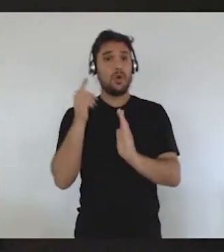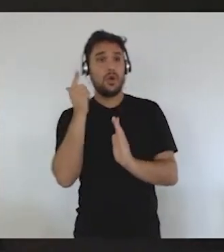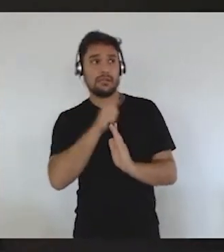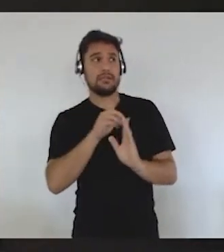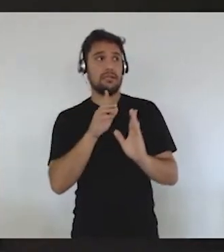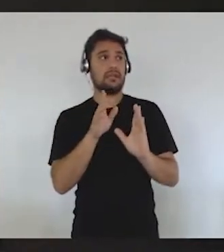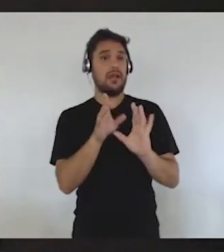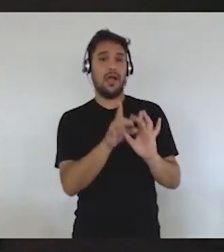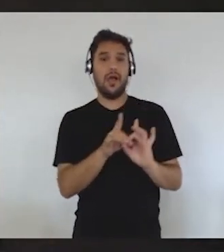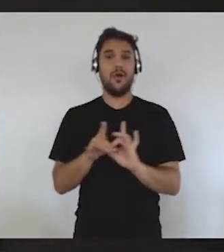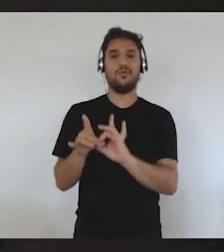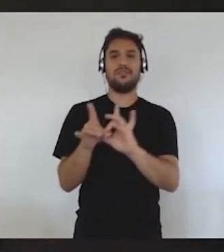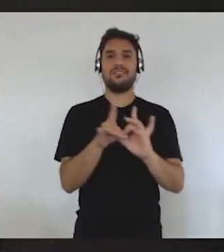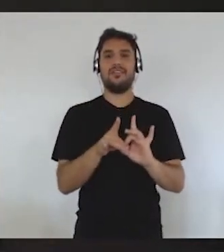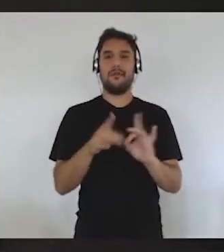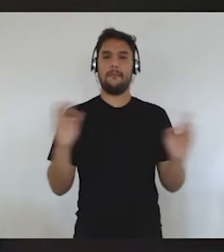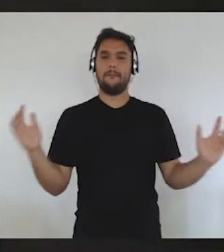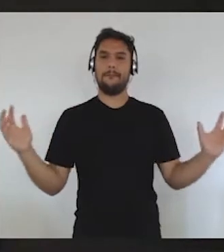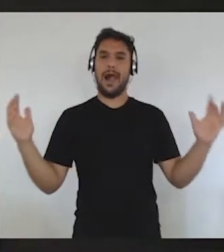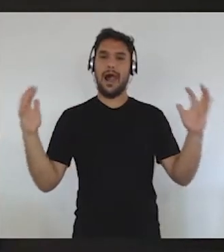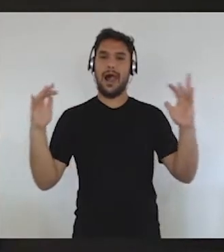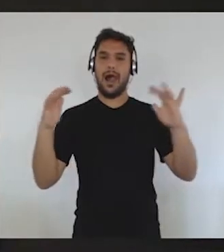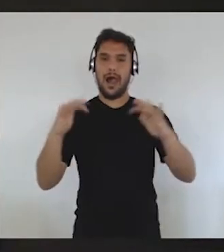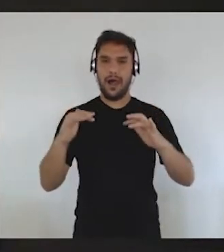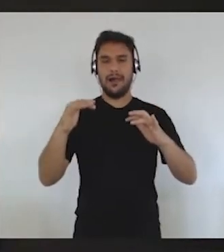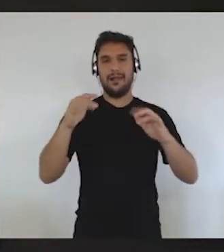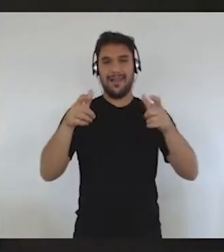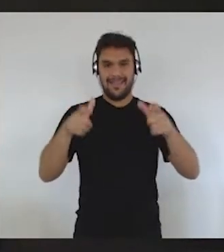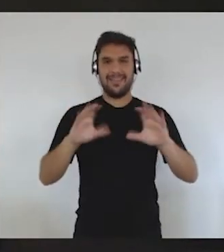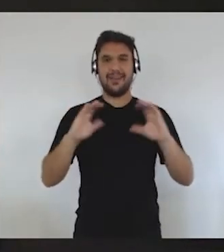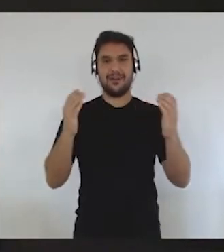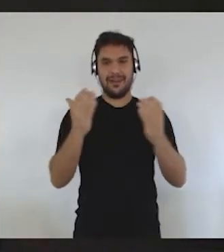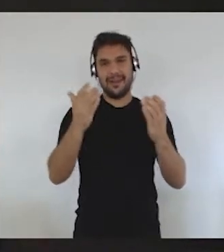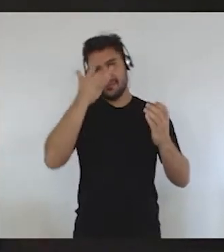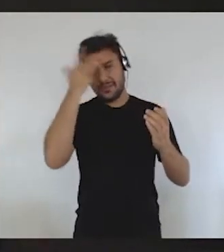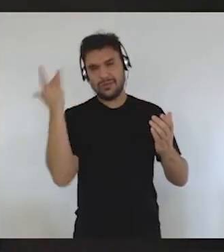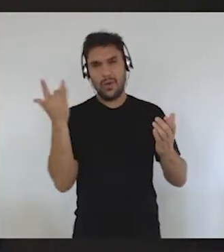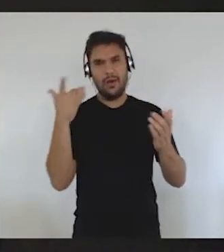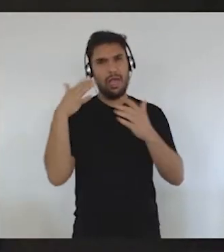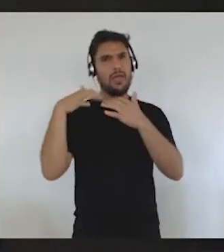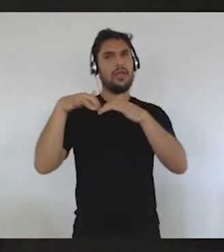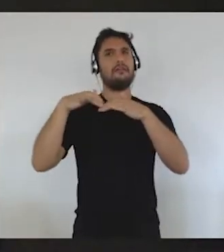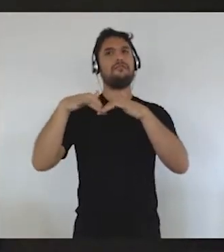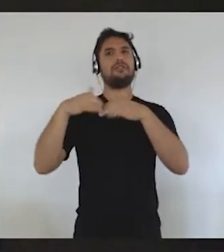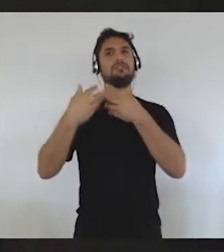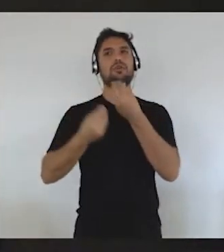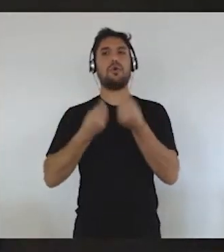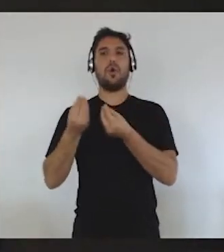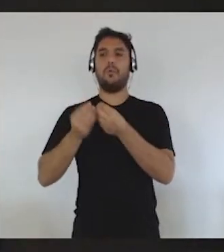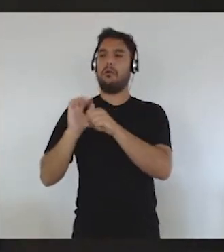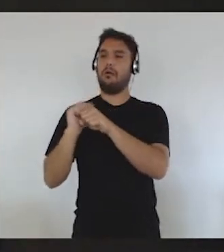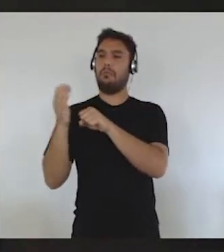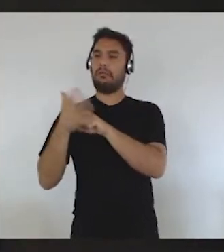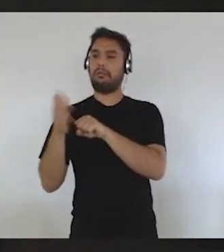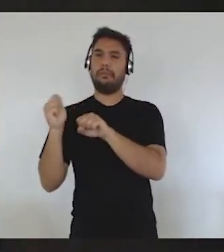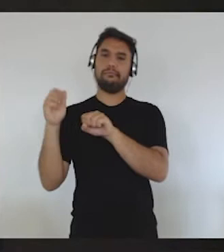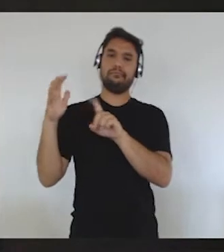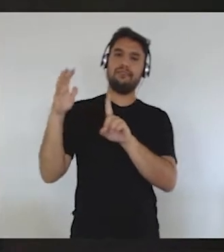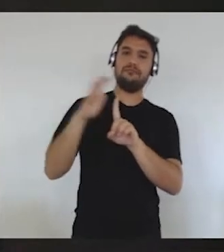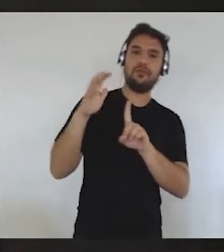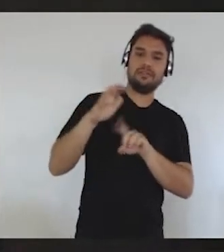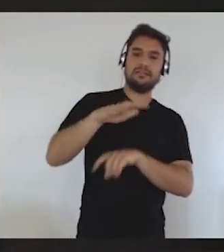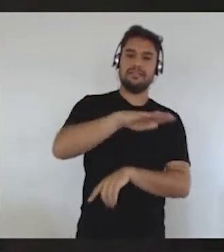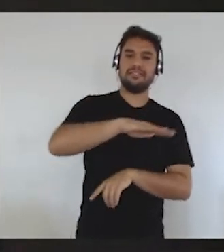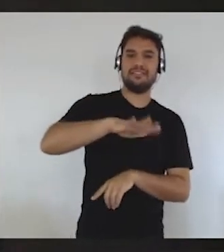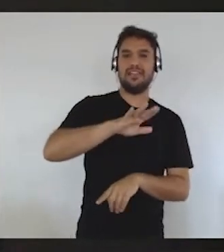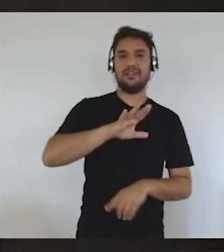tantas pessoas para refletir sobre os impactos, né, da pandemia no direito, né, que de fato